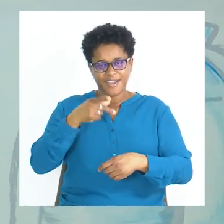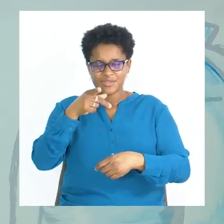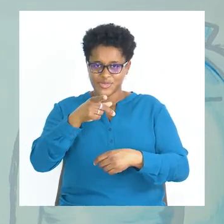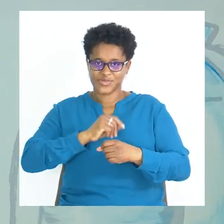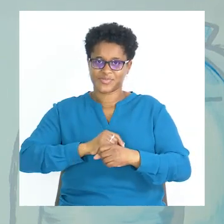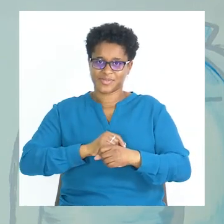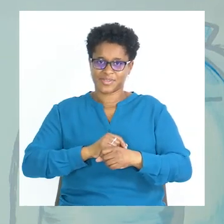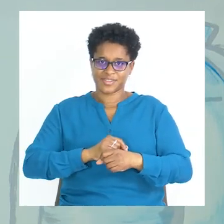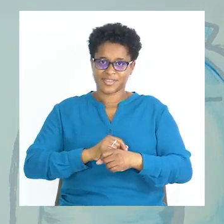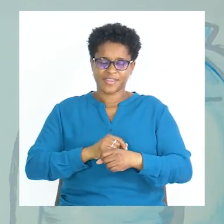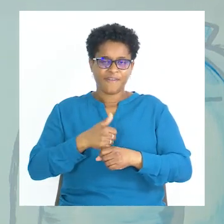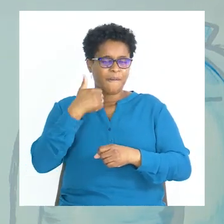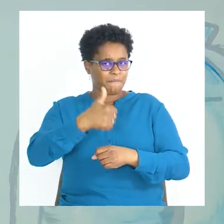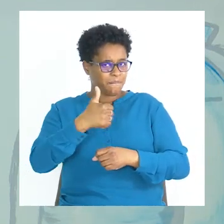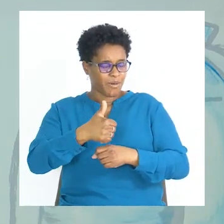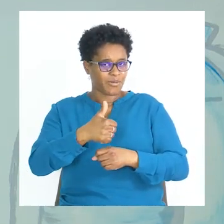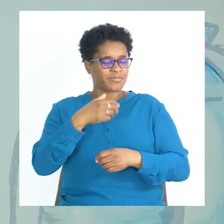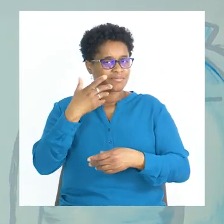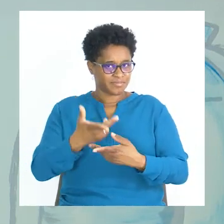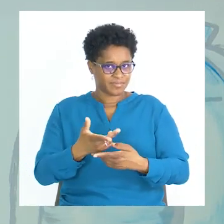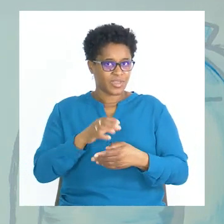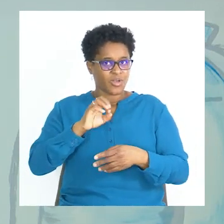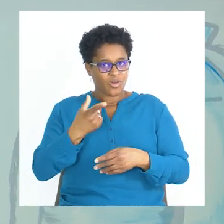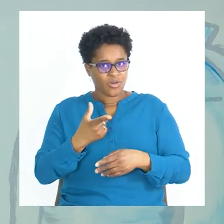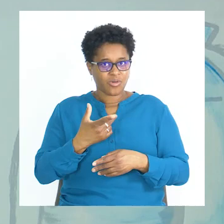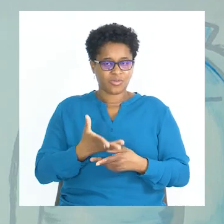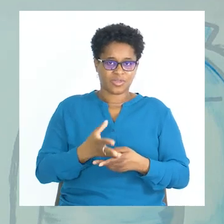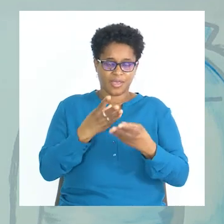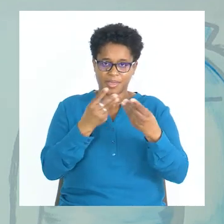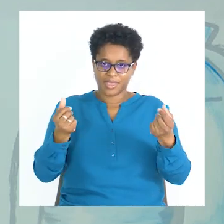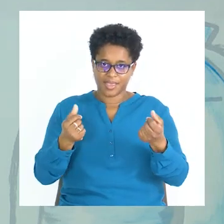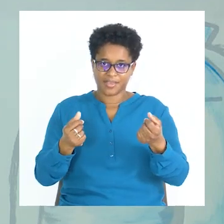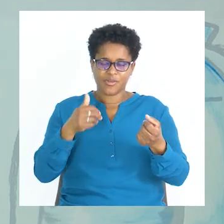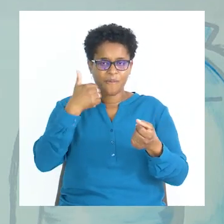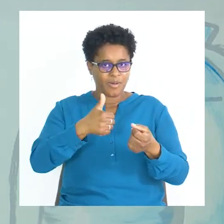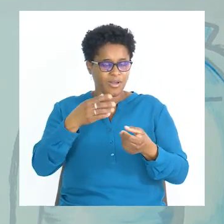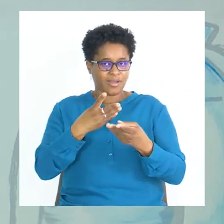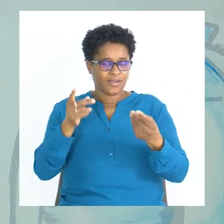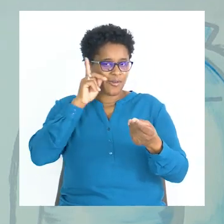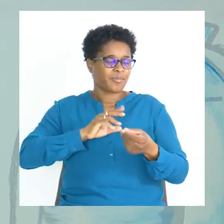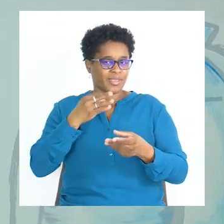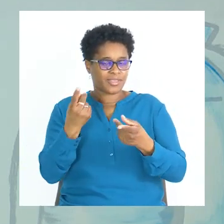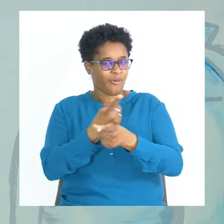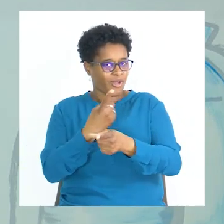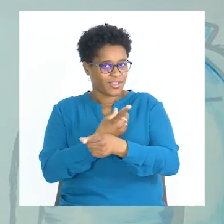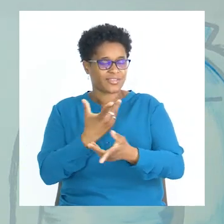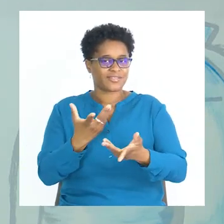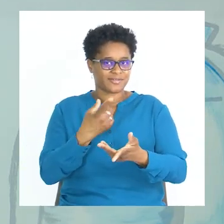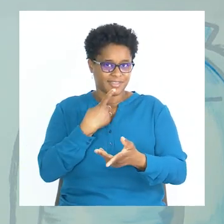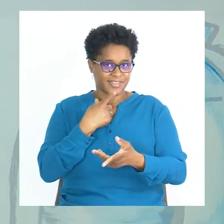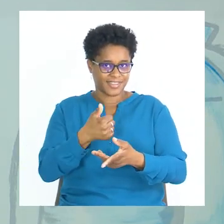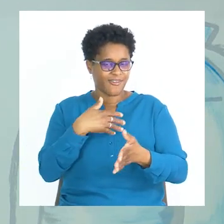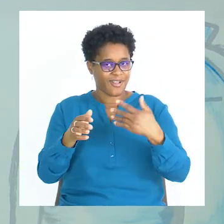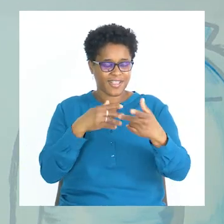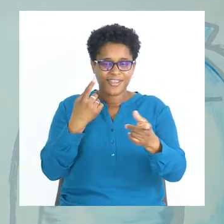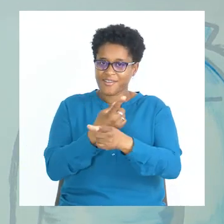ficares perito na ação ou então perito na matéria. Perito ou perita na coisa.